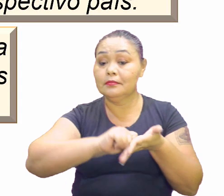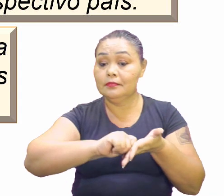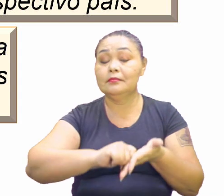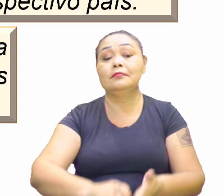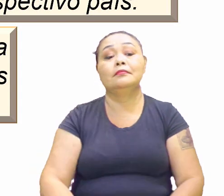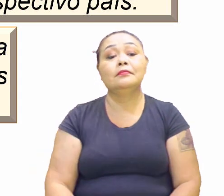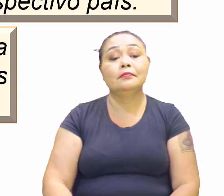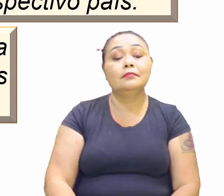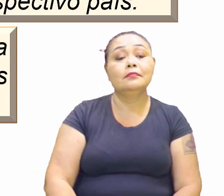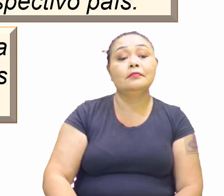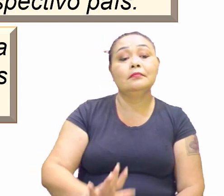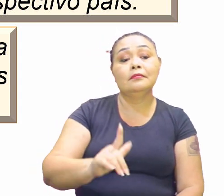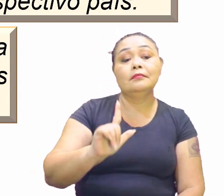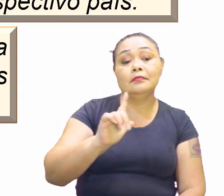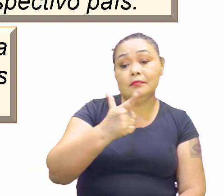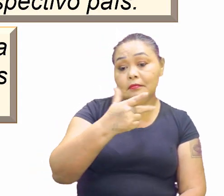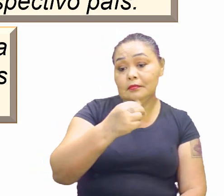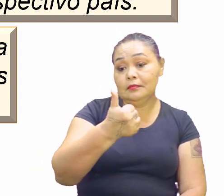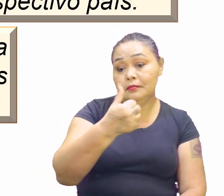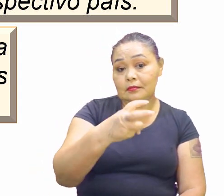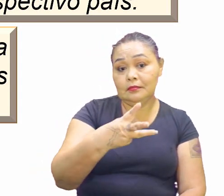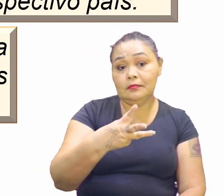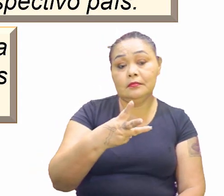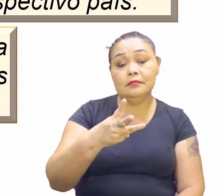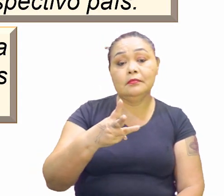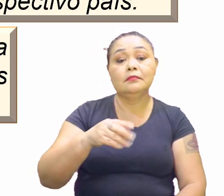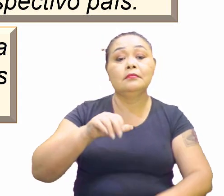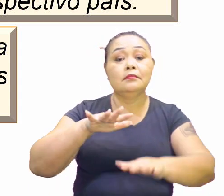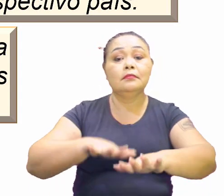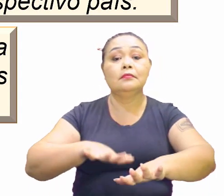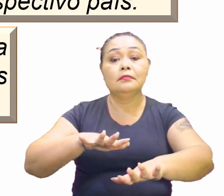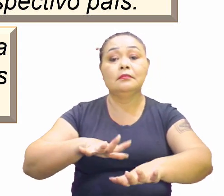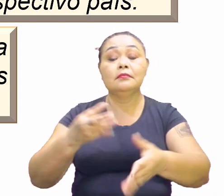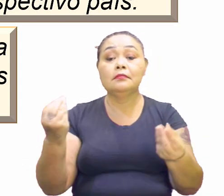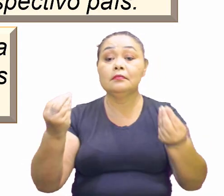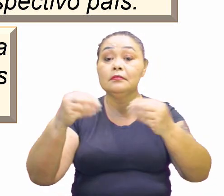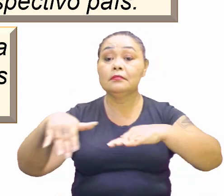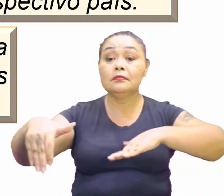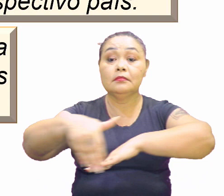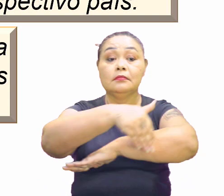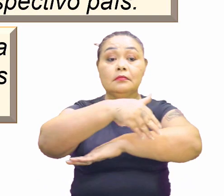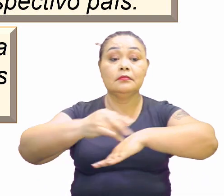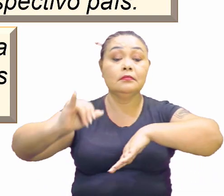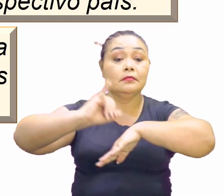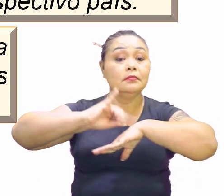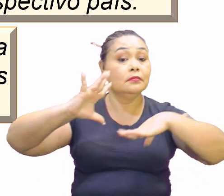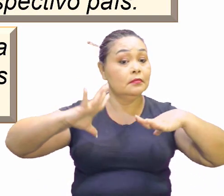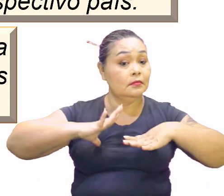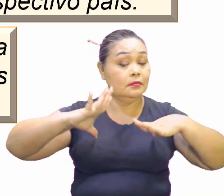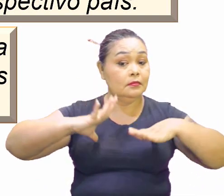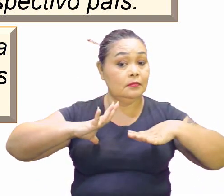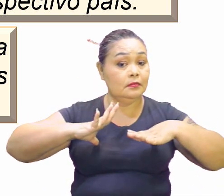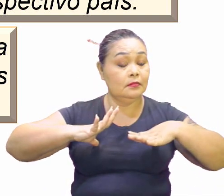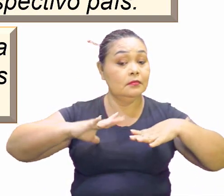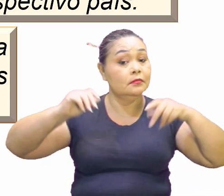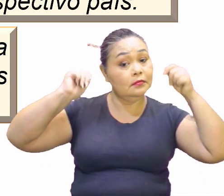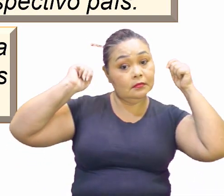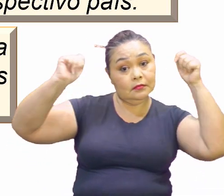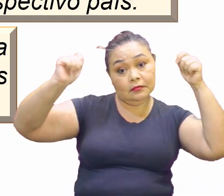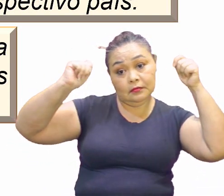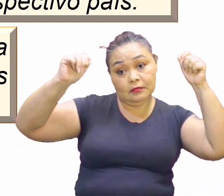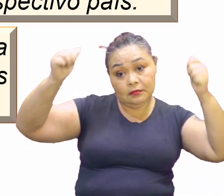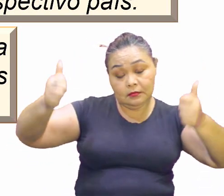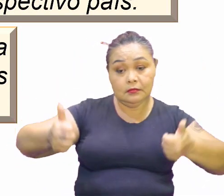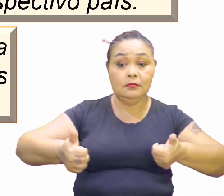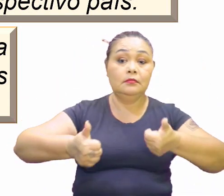escrevendo. Em 2013, milhares de manifestantes ocuparam as ruas da capital de São Paulo